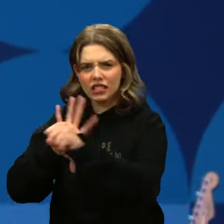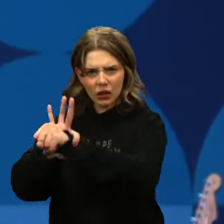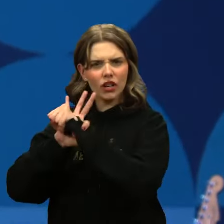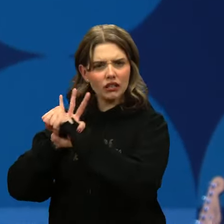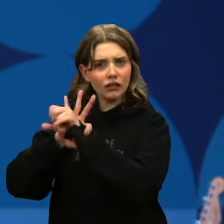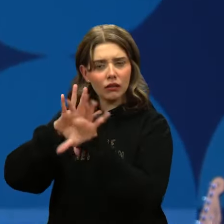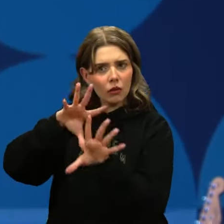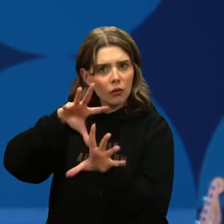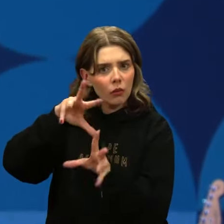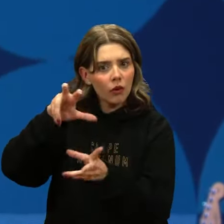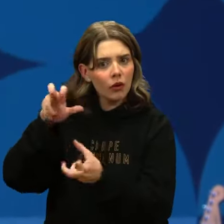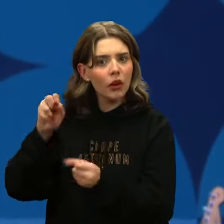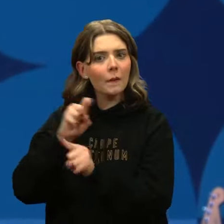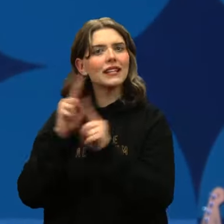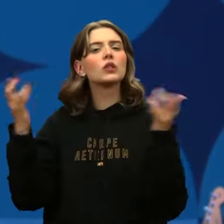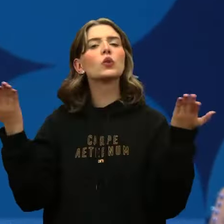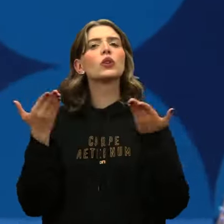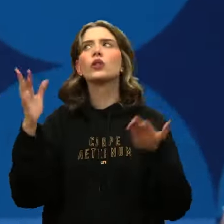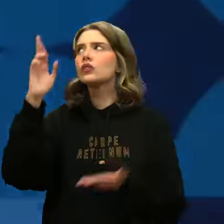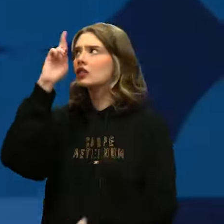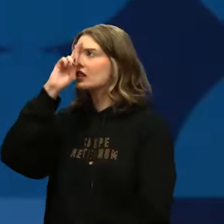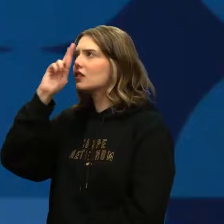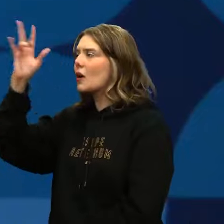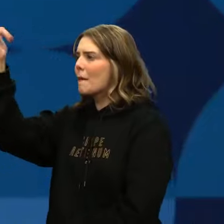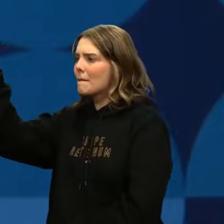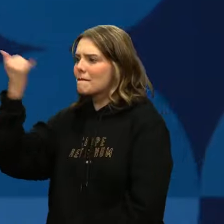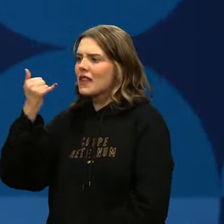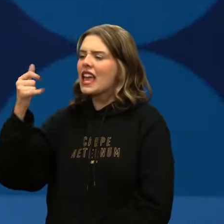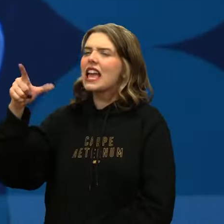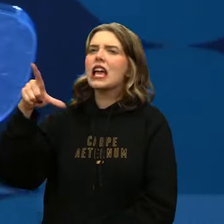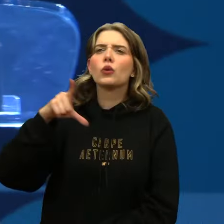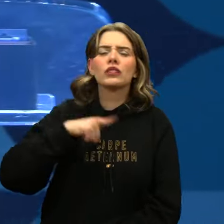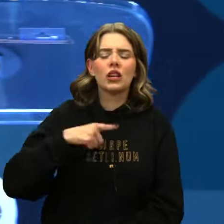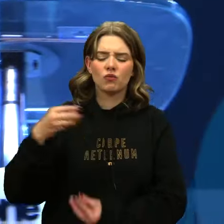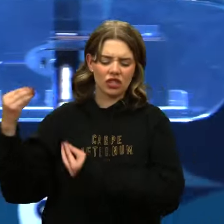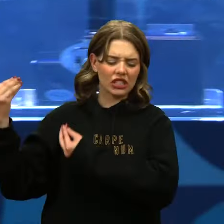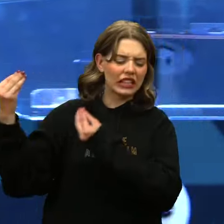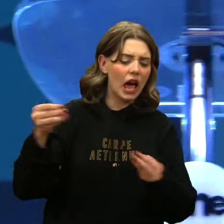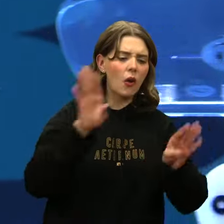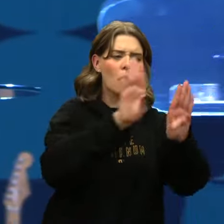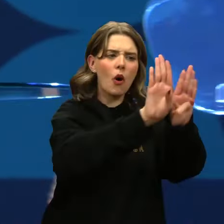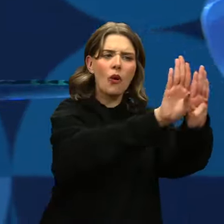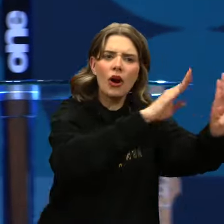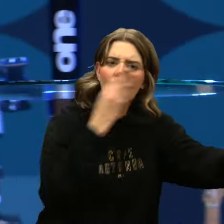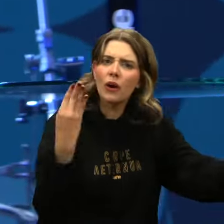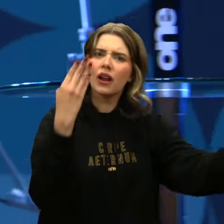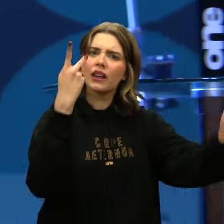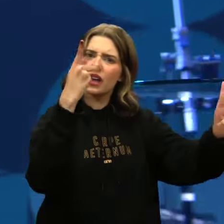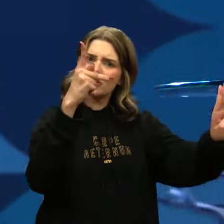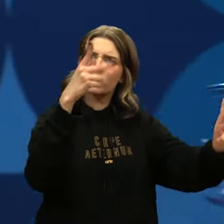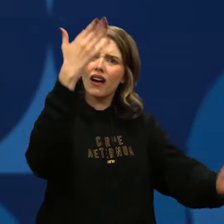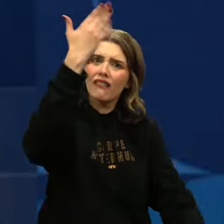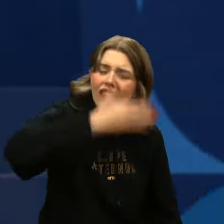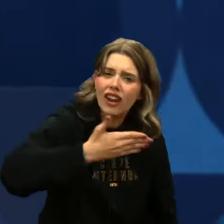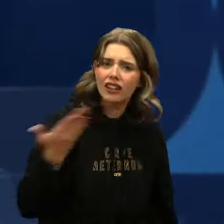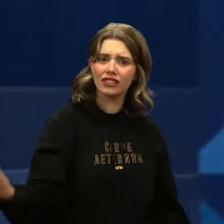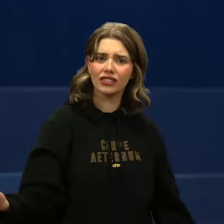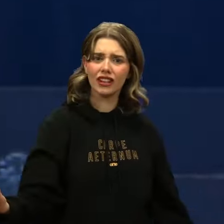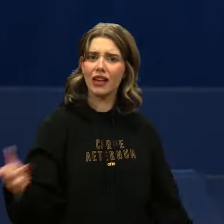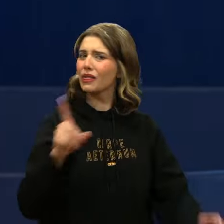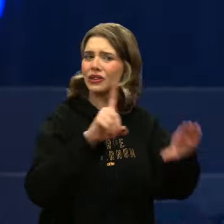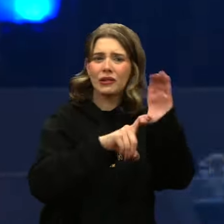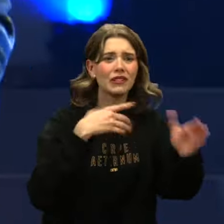hoje Jesus está falando para mim e para você é: eis que eu tenho colocado uma porta aberta na sua frente. Ela não depende